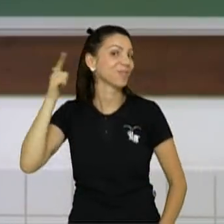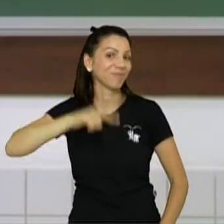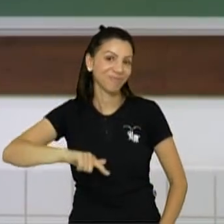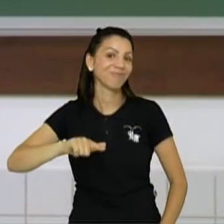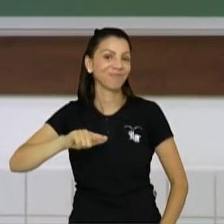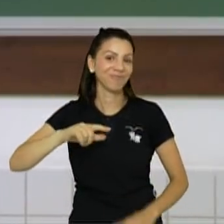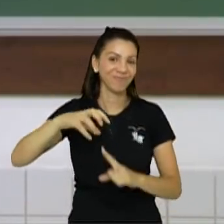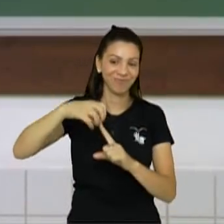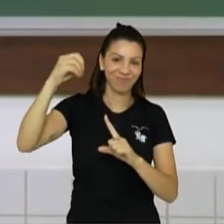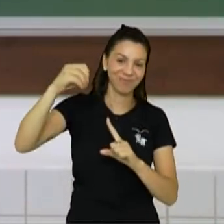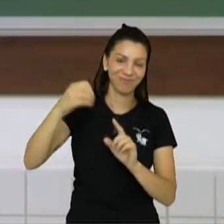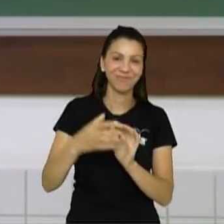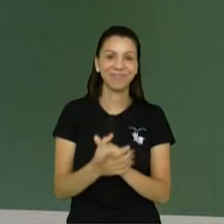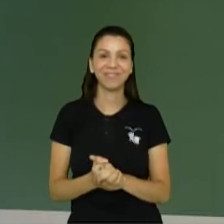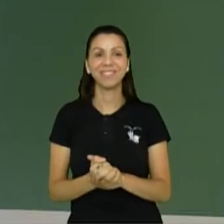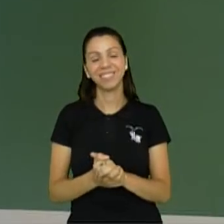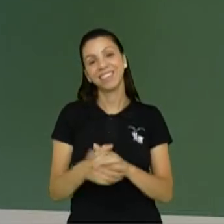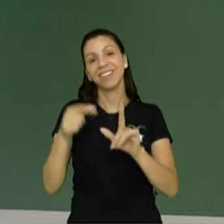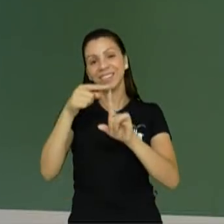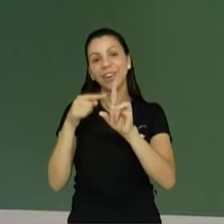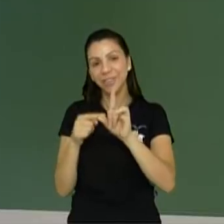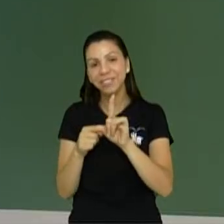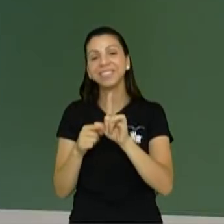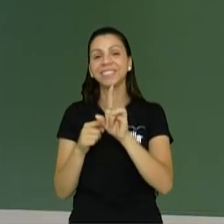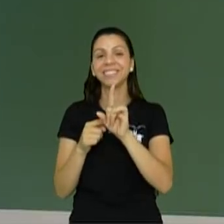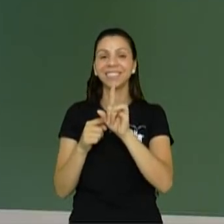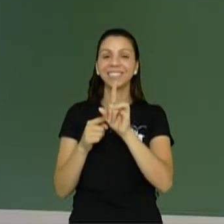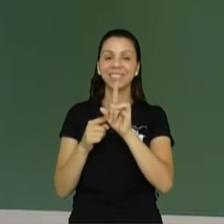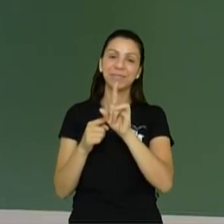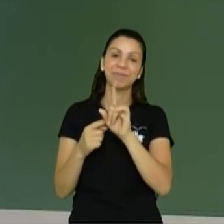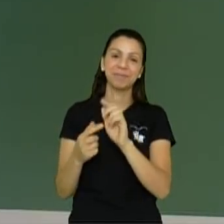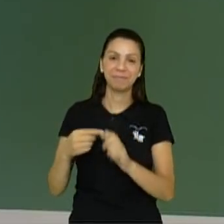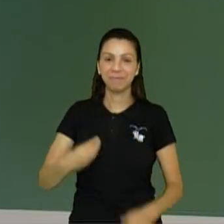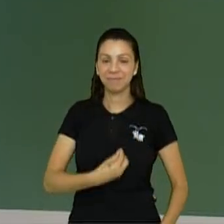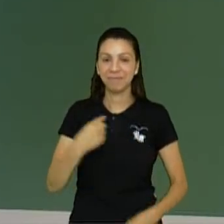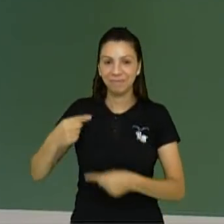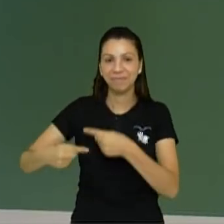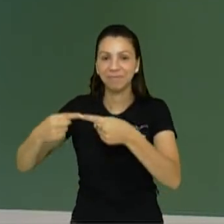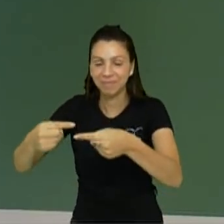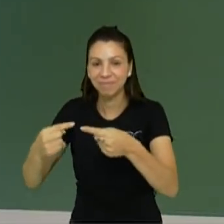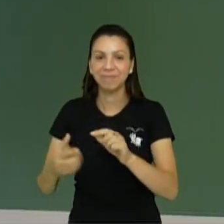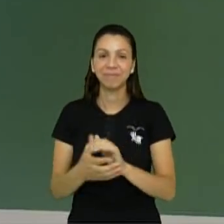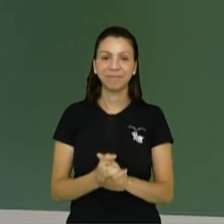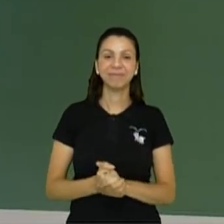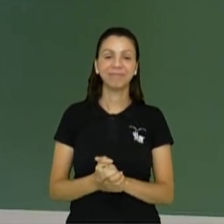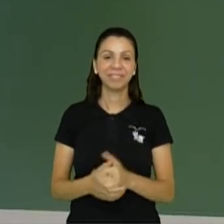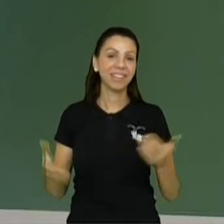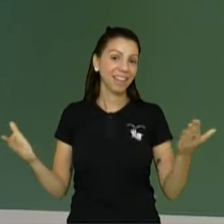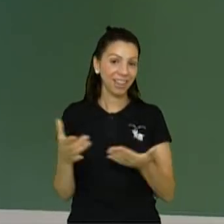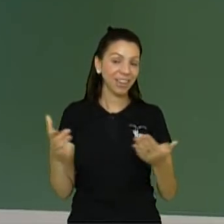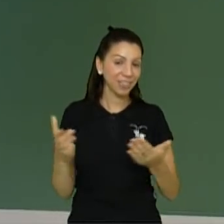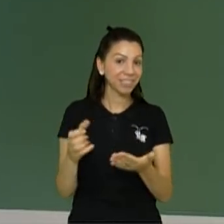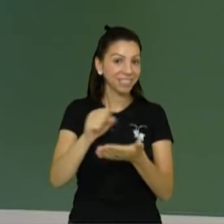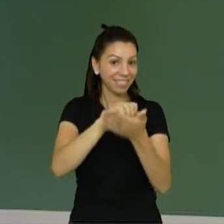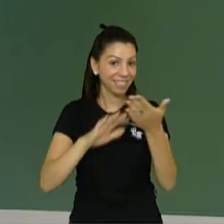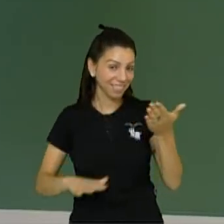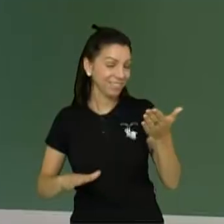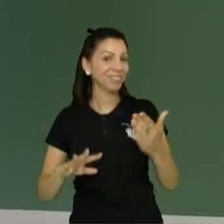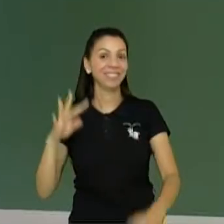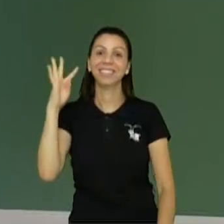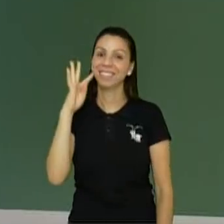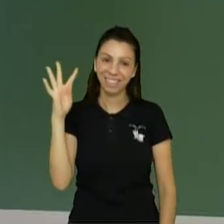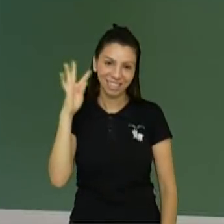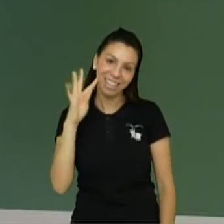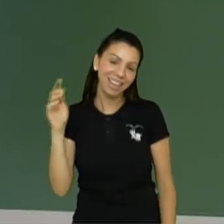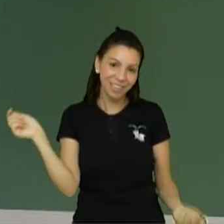consegue. Mas é um tipo de reprodução que esses animais apresentam. Aí agora nós temos um exercício bem legal